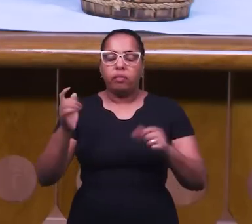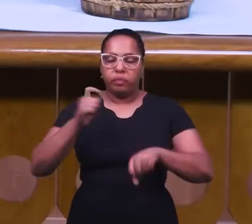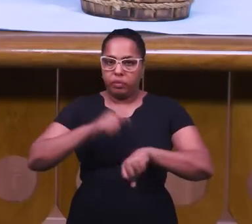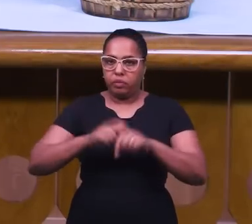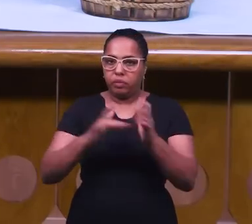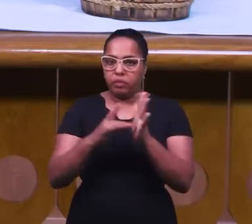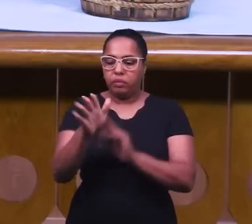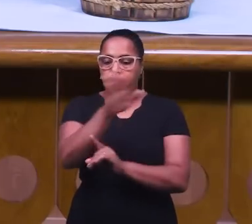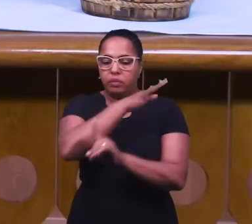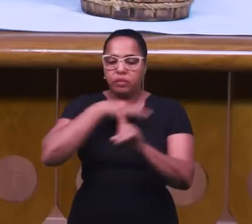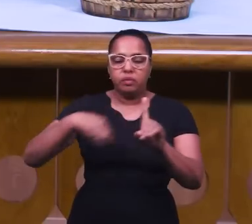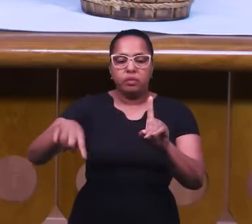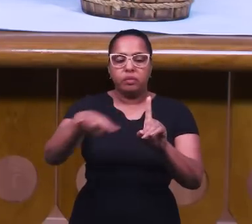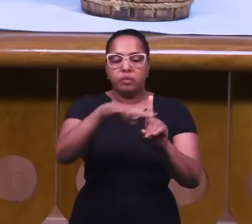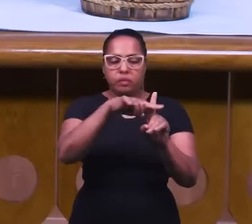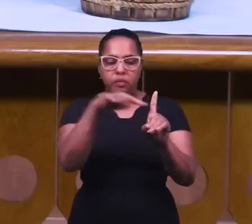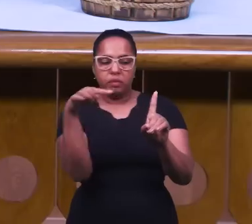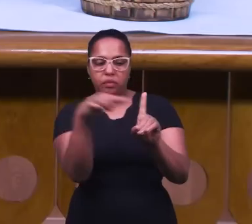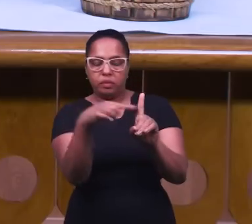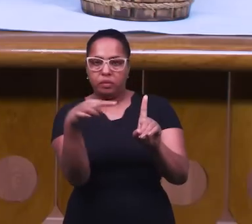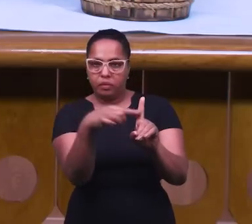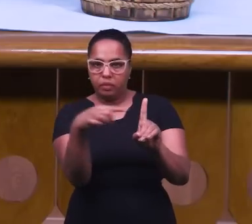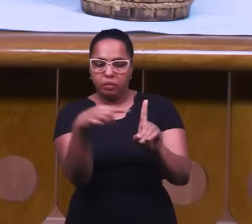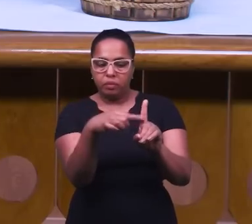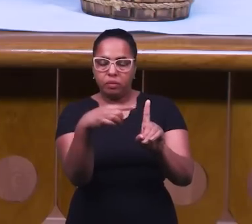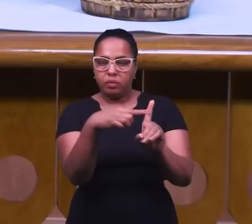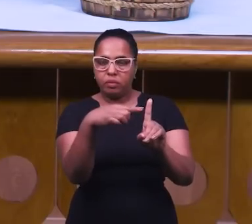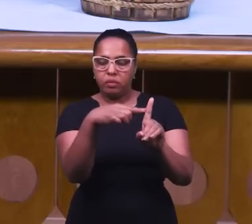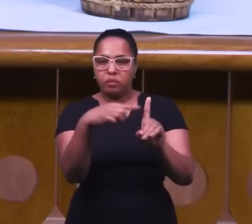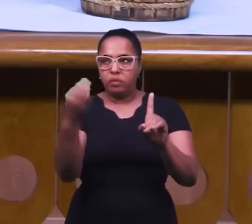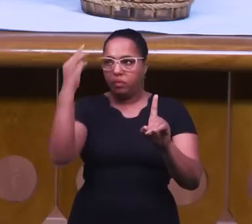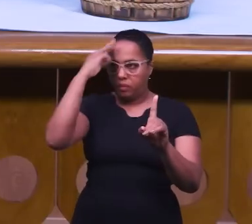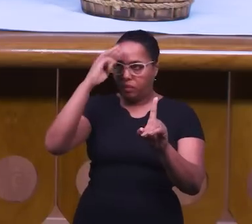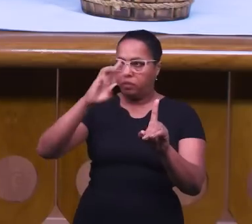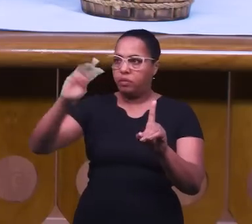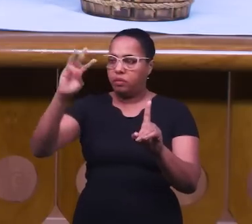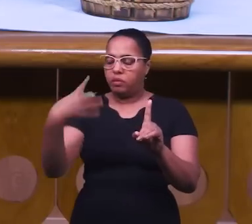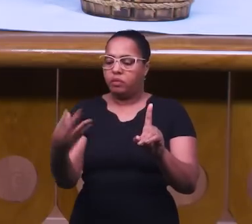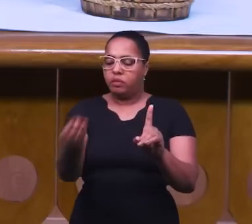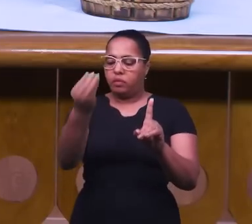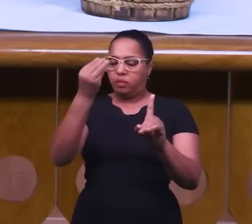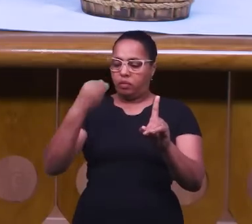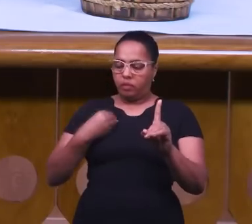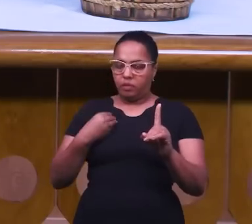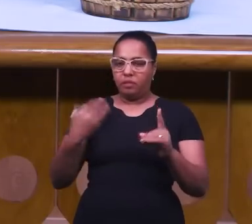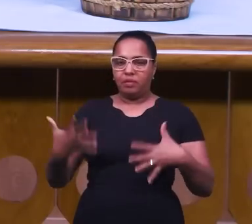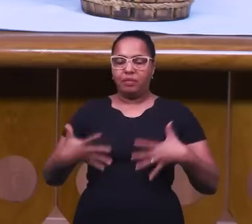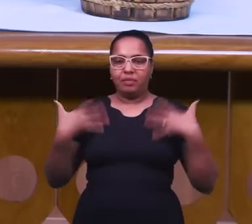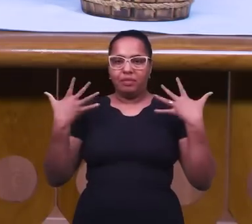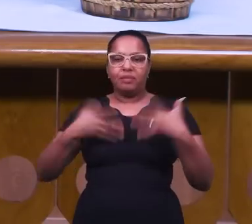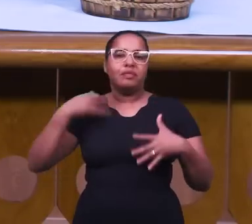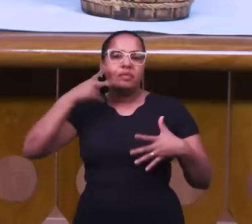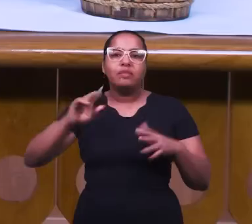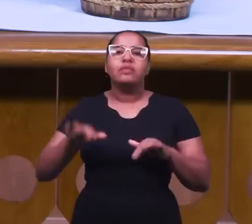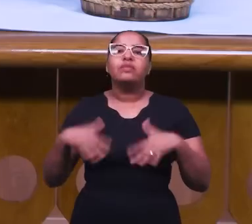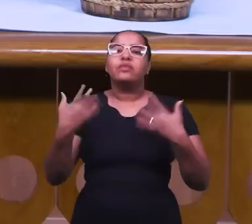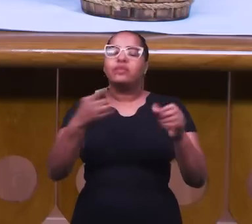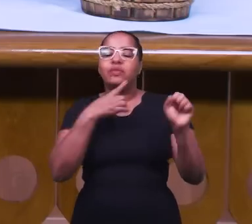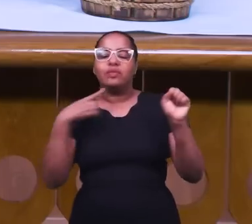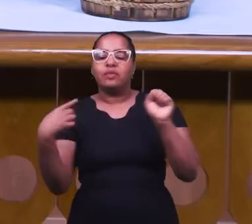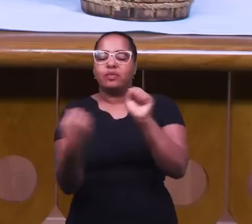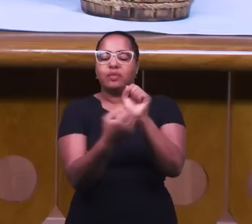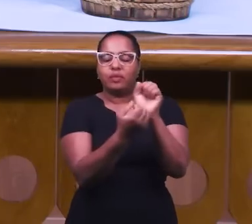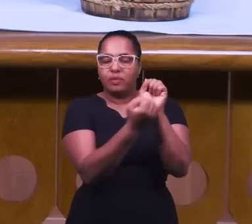quando Ele deu a sua vida por nós, na sua morte na cruz, Ele nos deu ao terceiro dia a alegria do vinho dele. Qual é o vinho dele? O